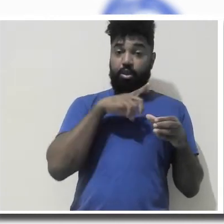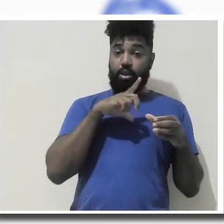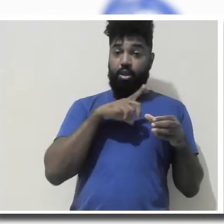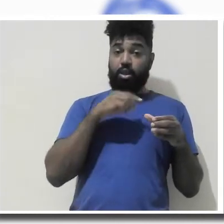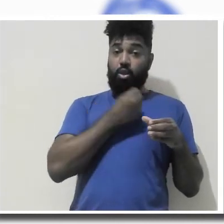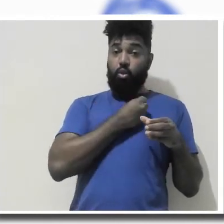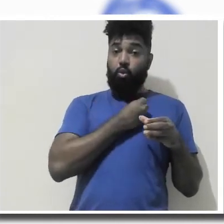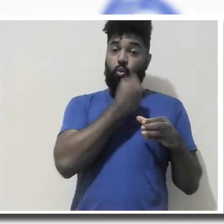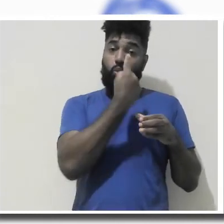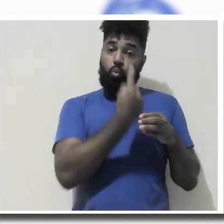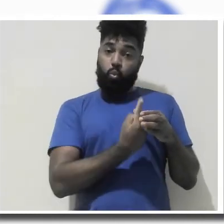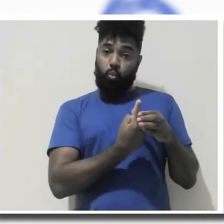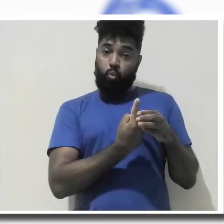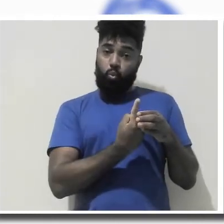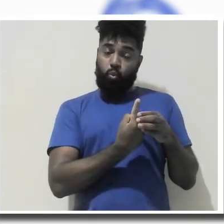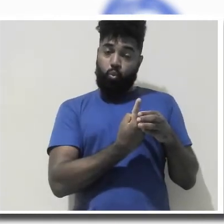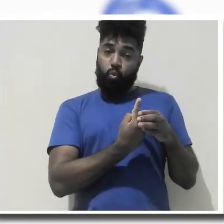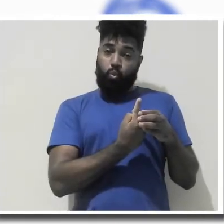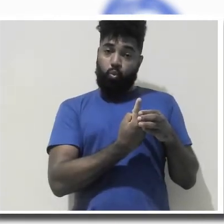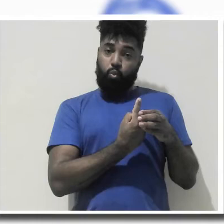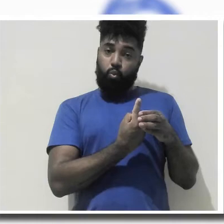número